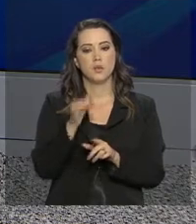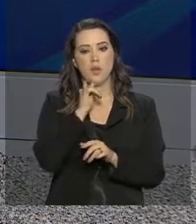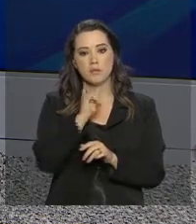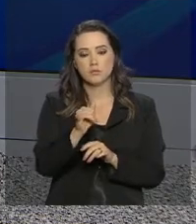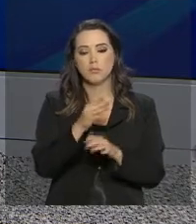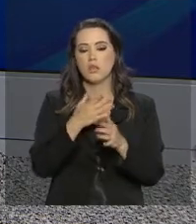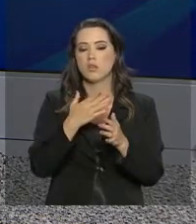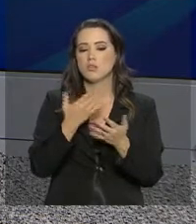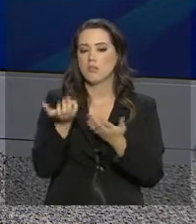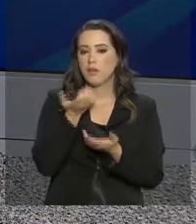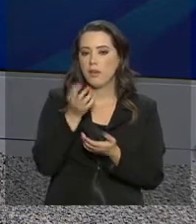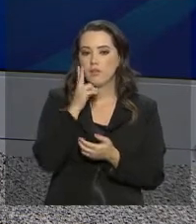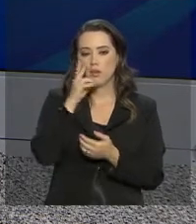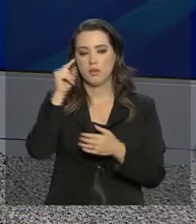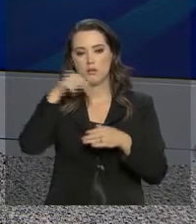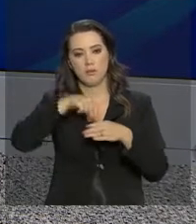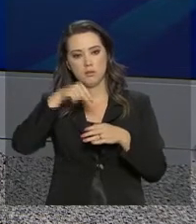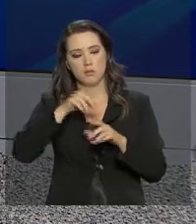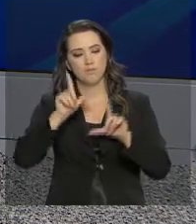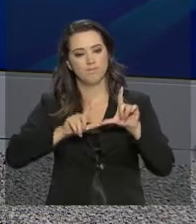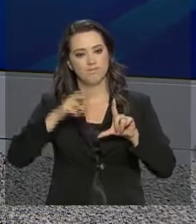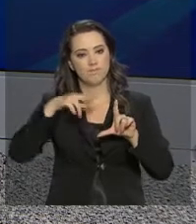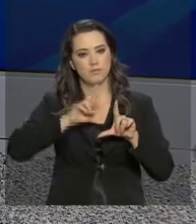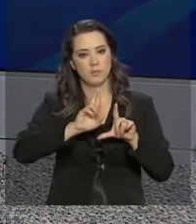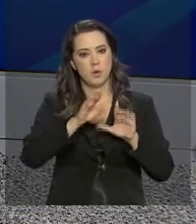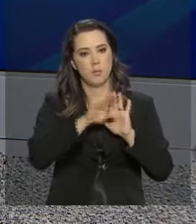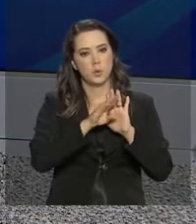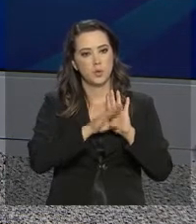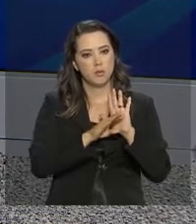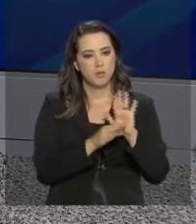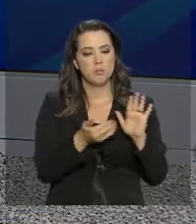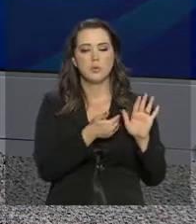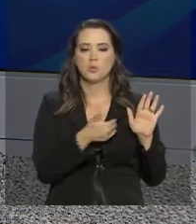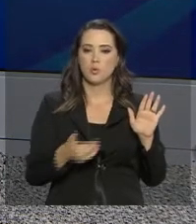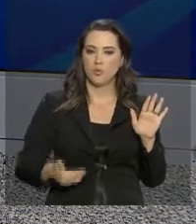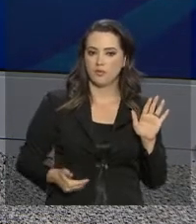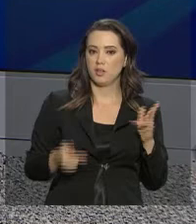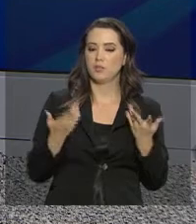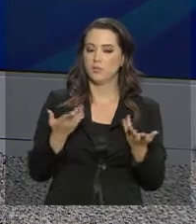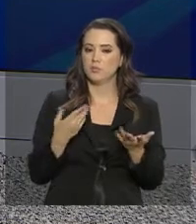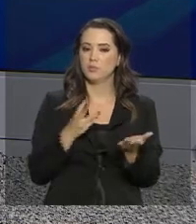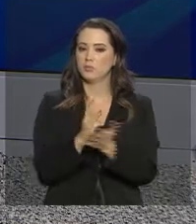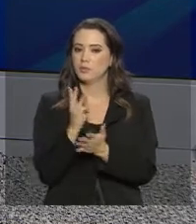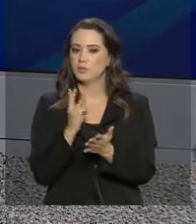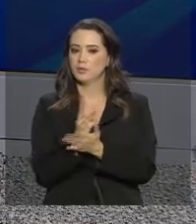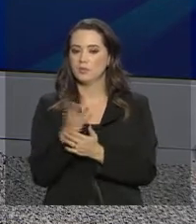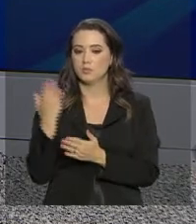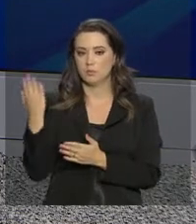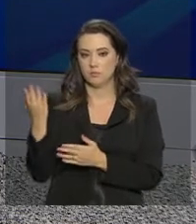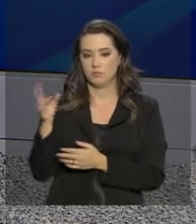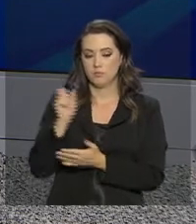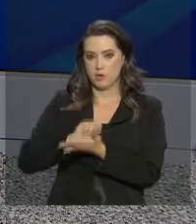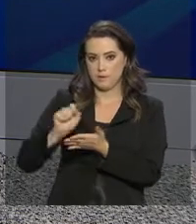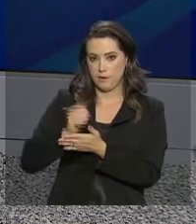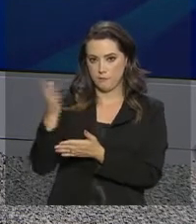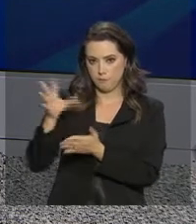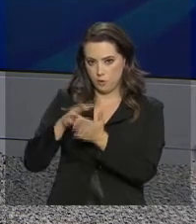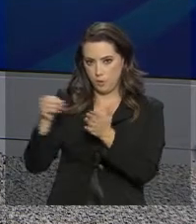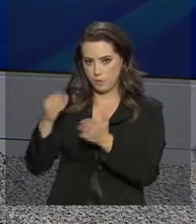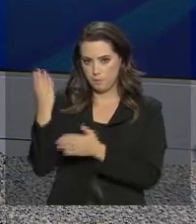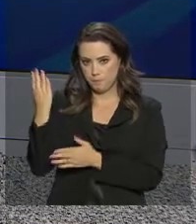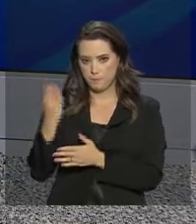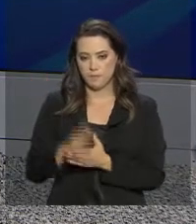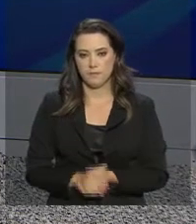suas sugestões de reportagens e dúvidas sobre programas e ações do governo federal para o nosso a tap o número é 6